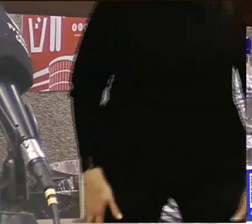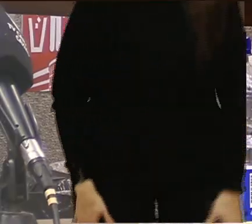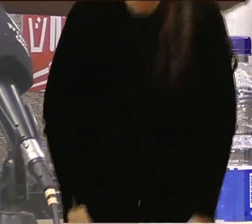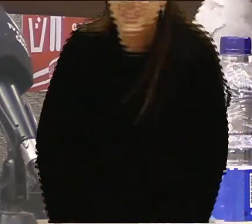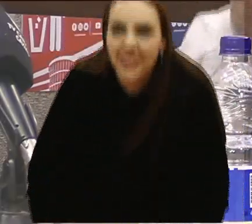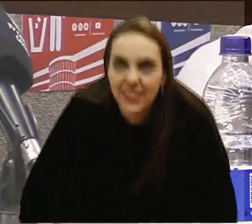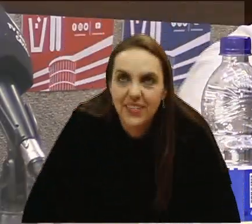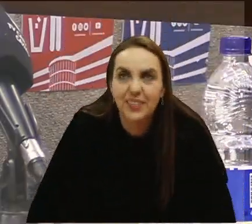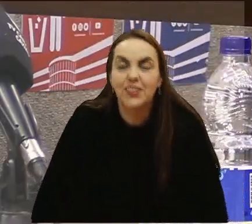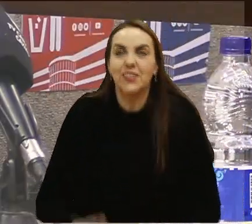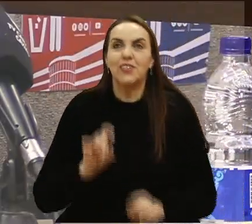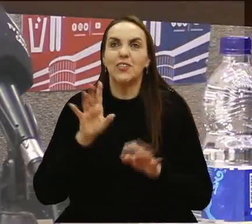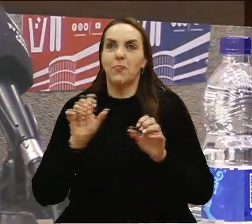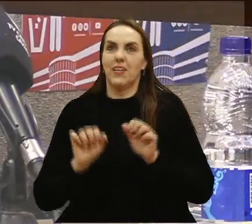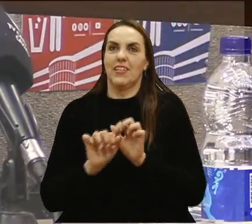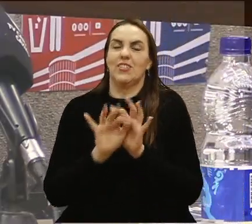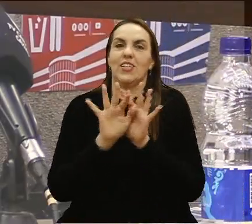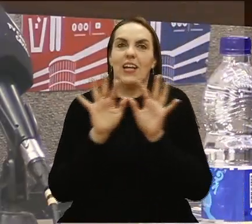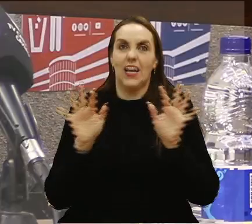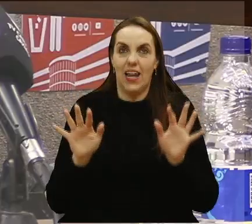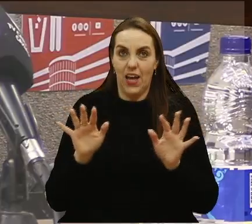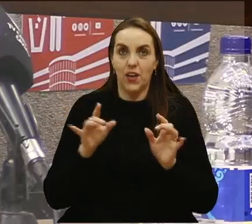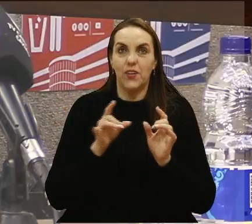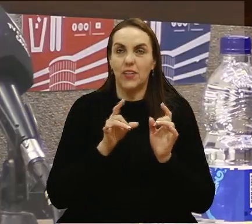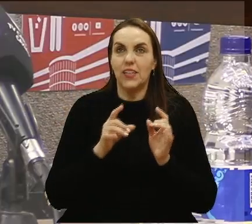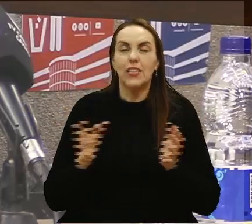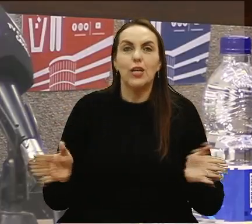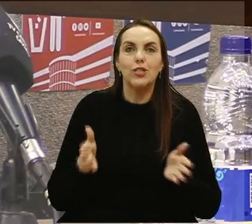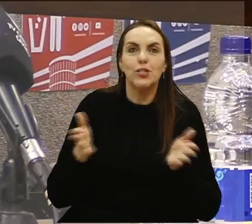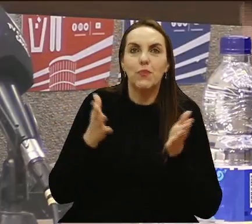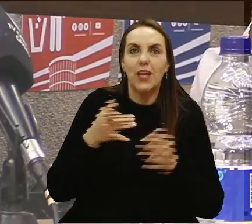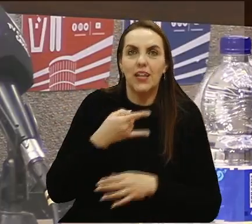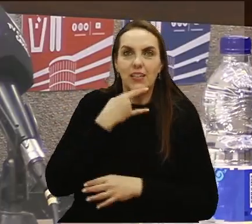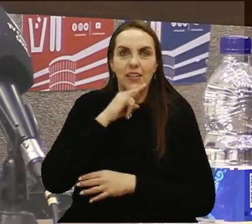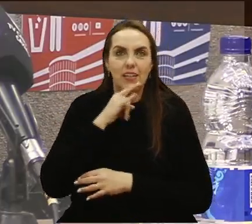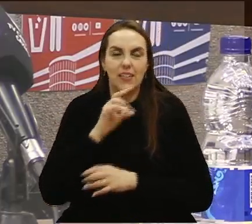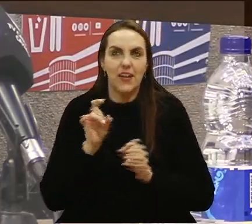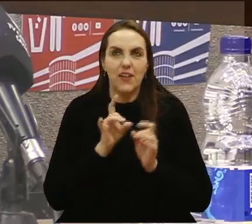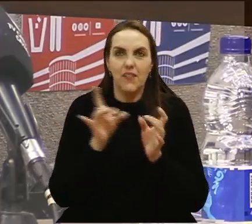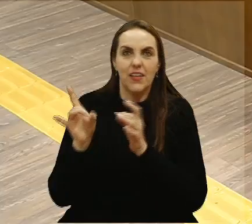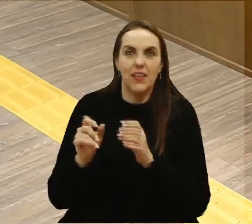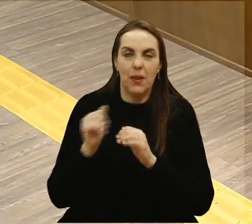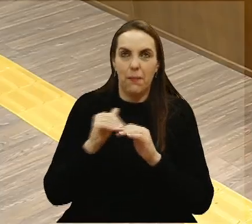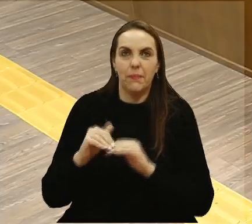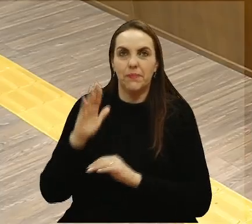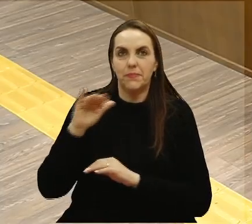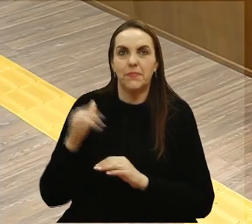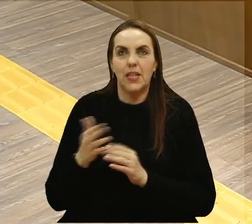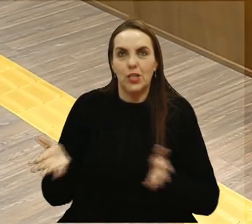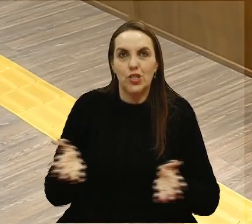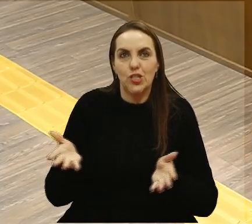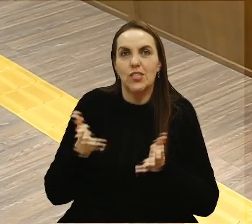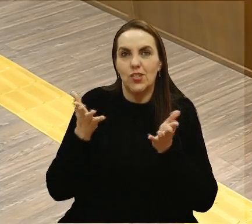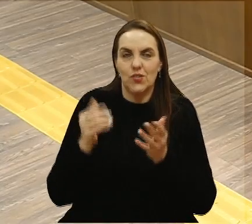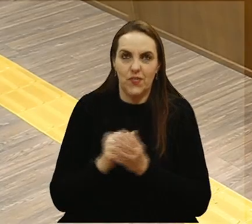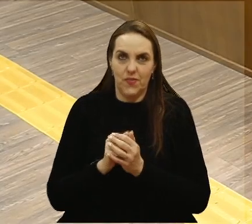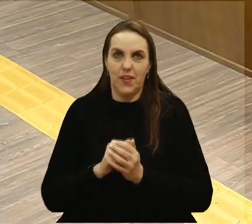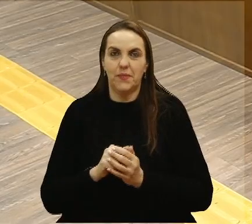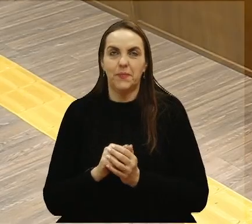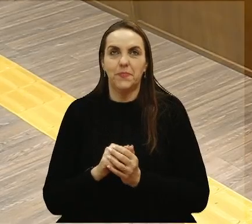ele está estimulando a venda de bebida alcoólica para maiores de 18 anos, por gentileza. Ele Obrigado. falou ali... Segue da tribuna, vereador Cláudio